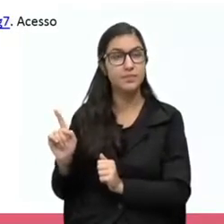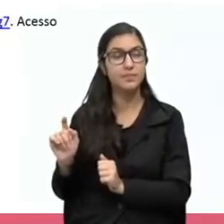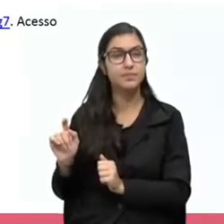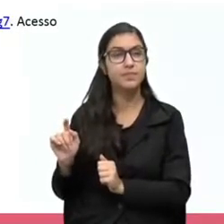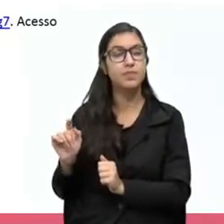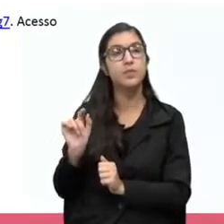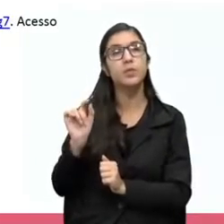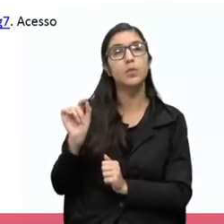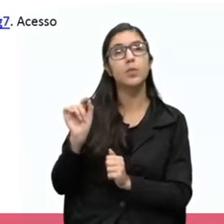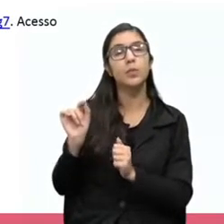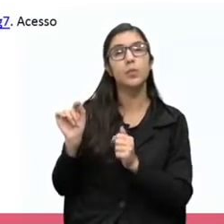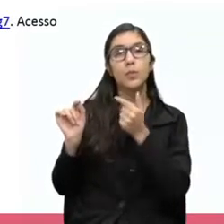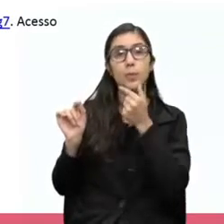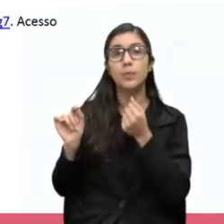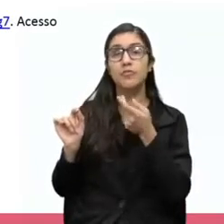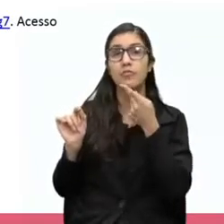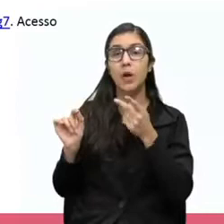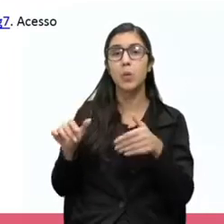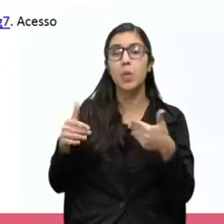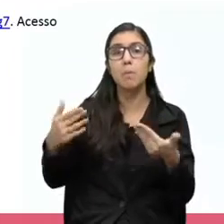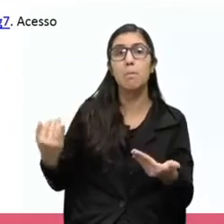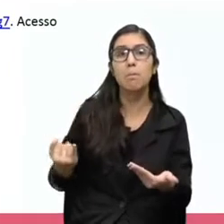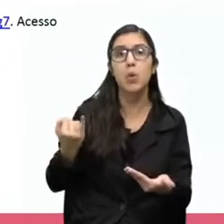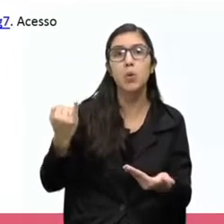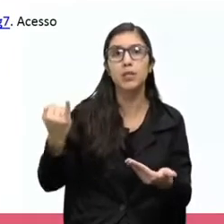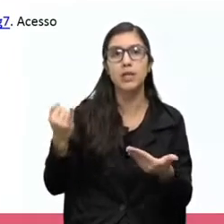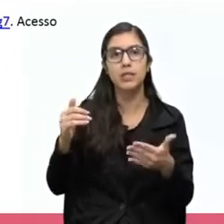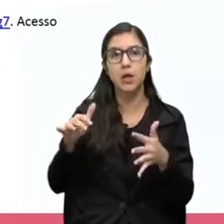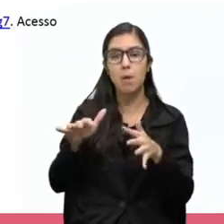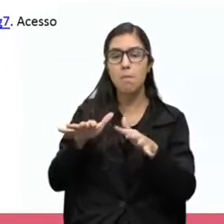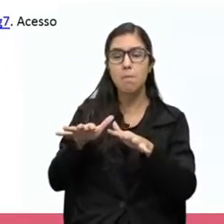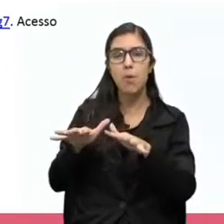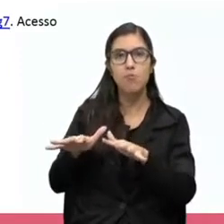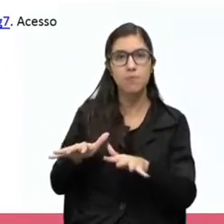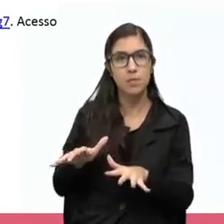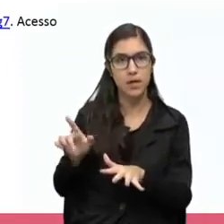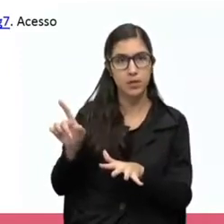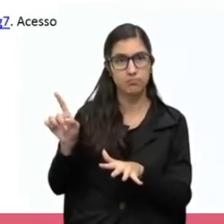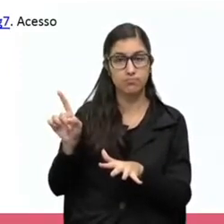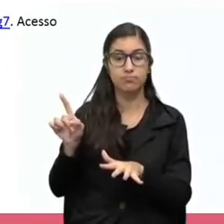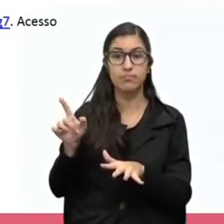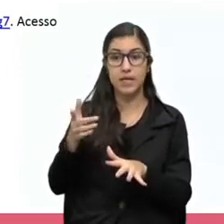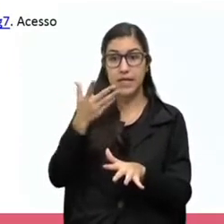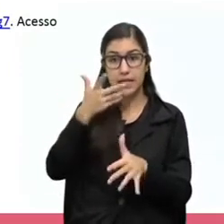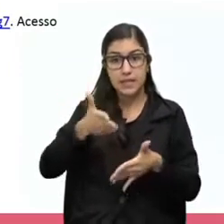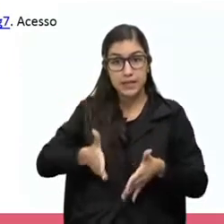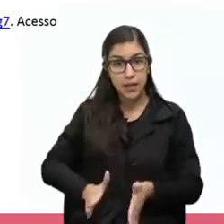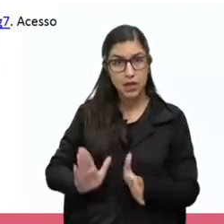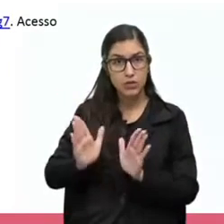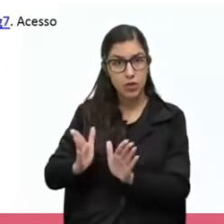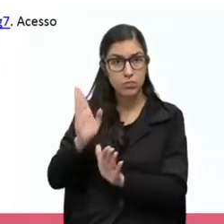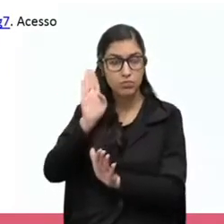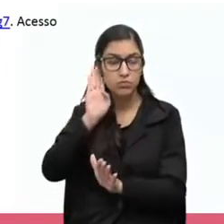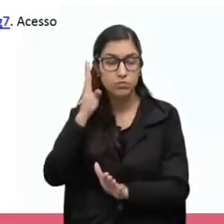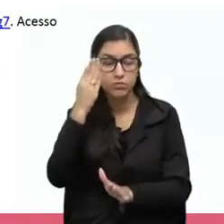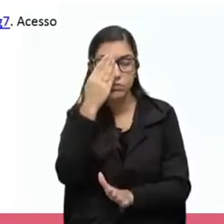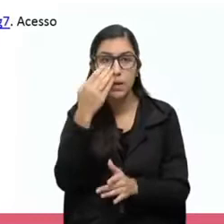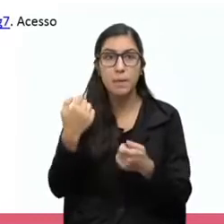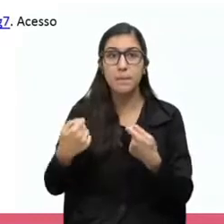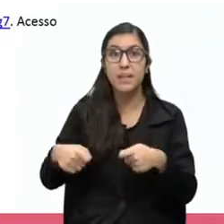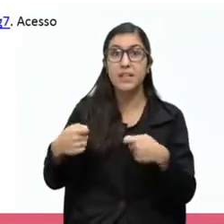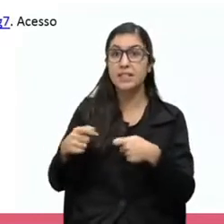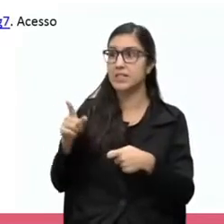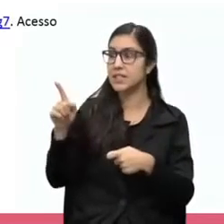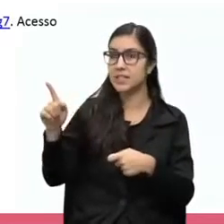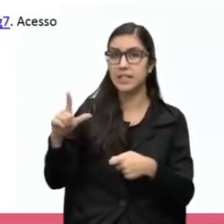o que Van Dijk fala sobre a importância do movimento. Então, para as crianças que nascem com surdo-cegueira, existe a necessidade de